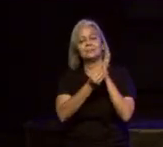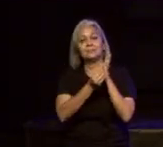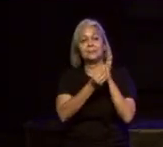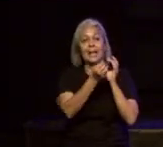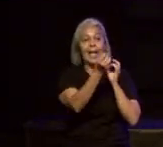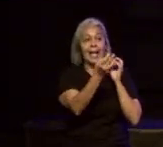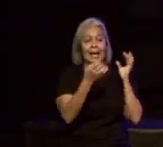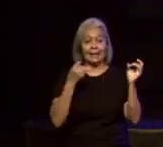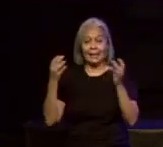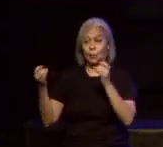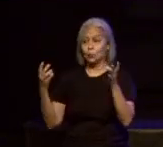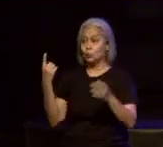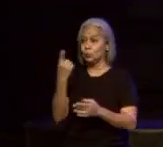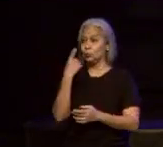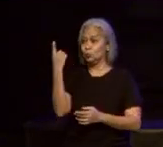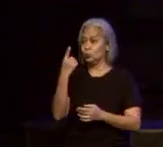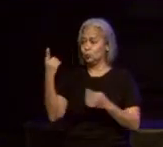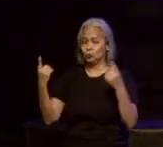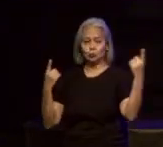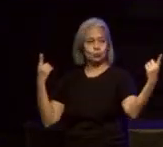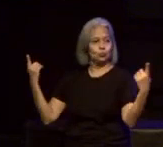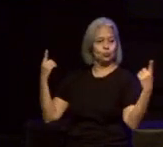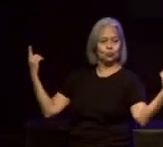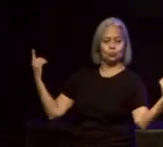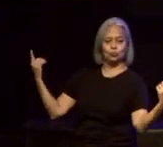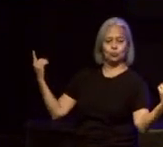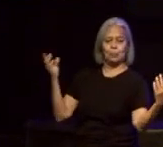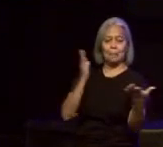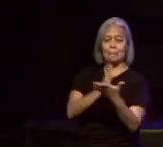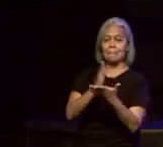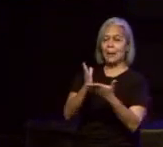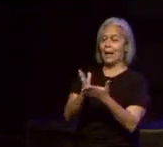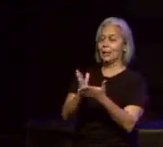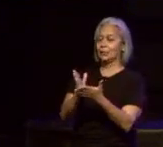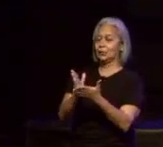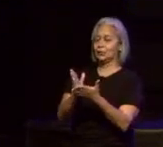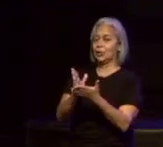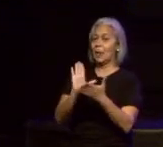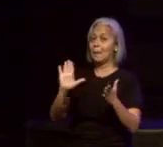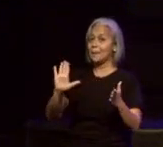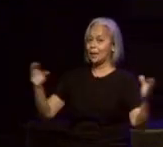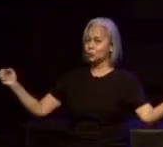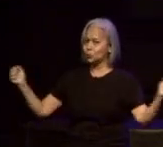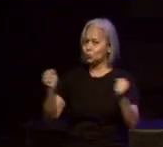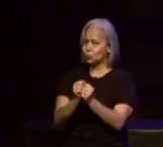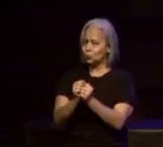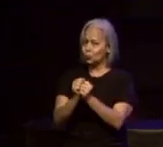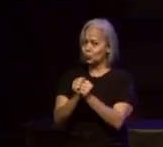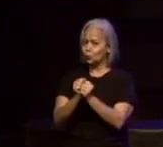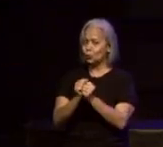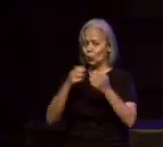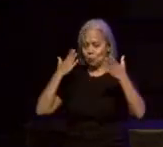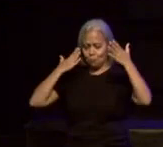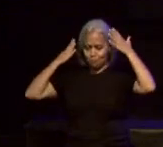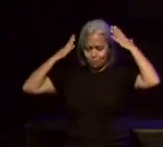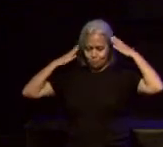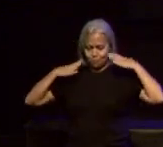dele. Então olha para alguém e diz, você é parte. E eu também.